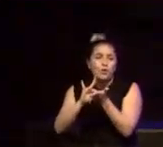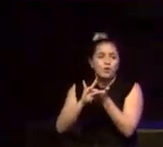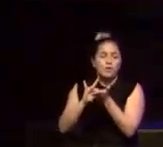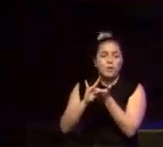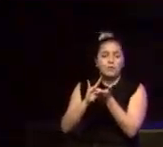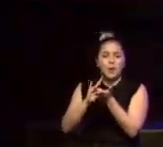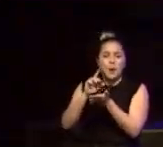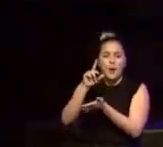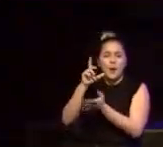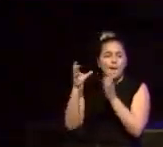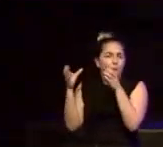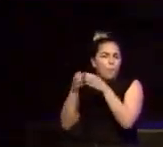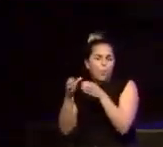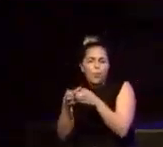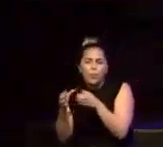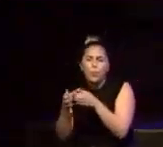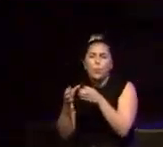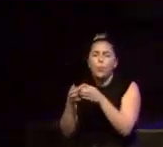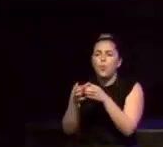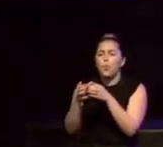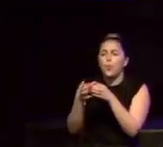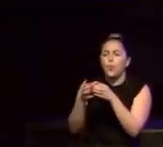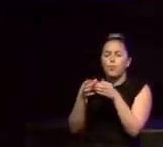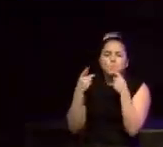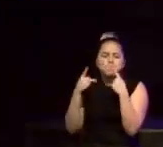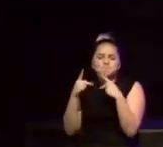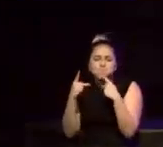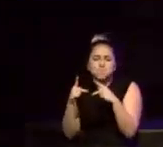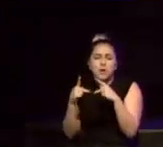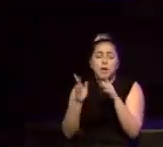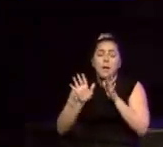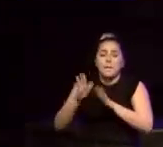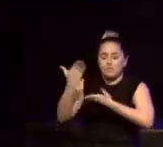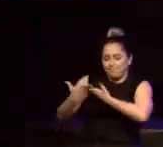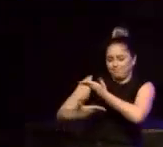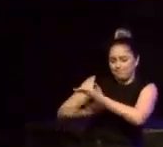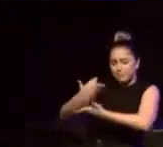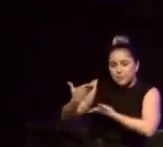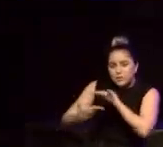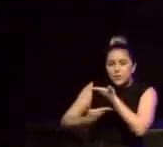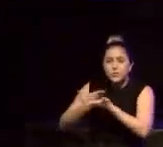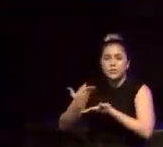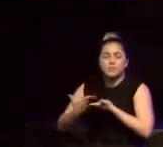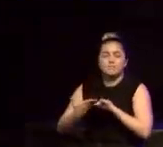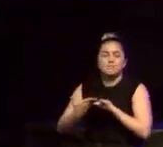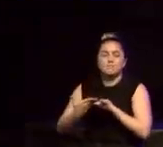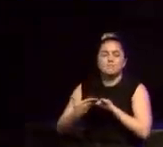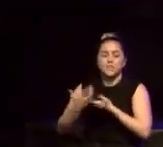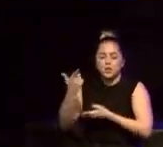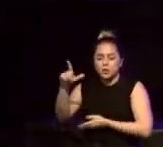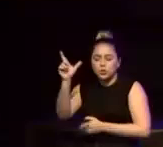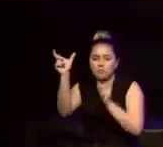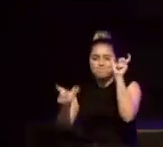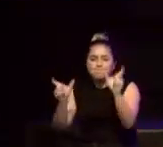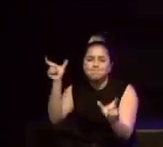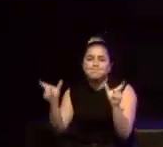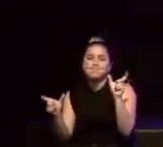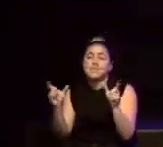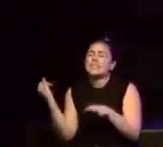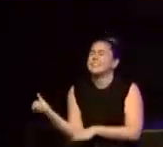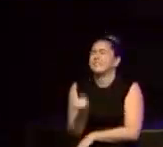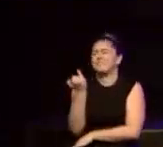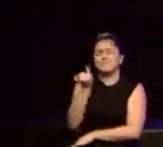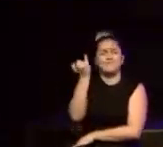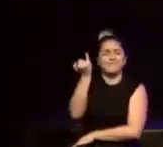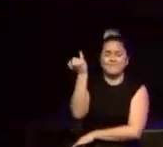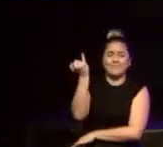PG, talvez seja no culto, seja numa classe, seja o que for, mas estar envolvido com outras pessoas, é um fator essencial,